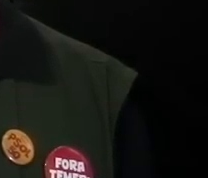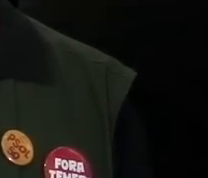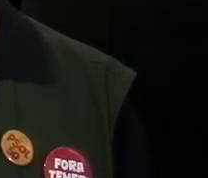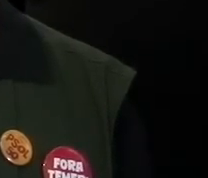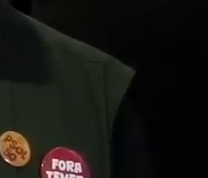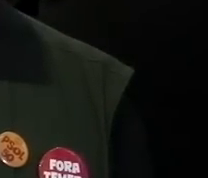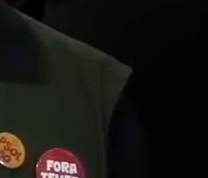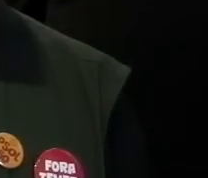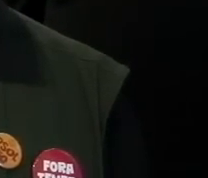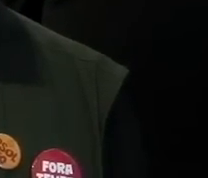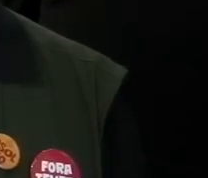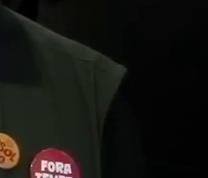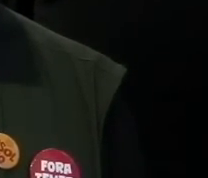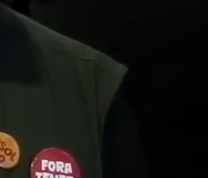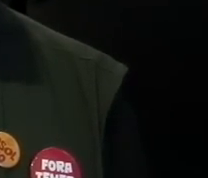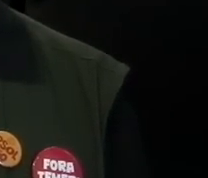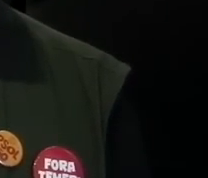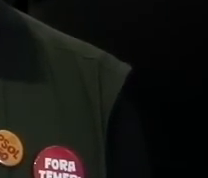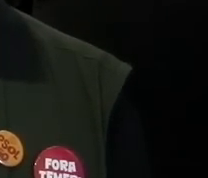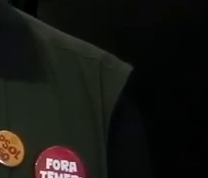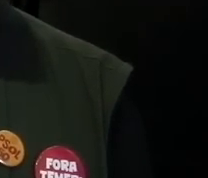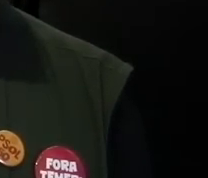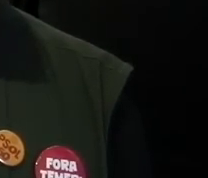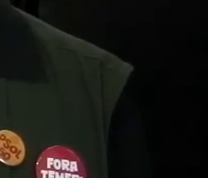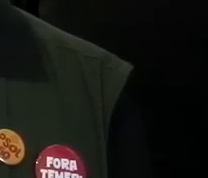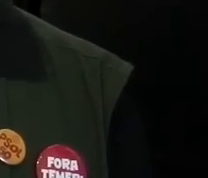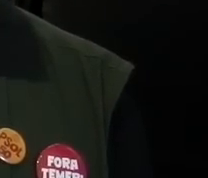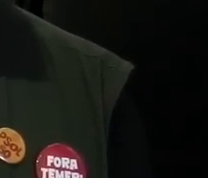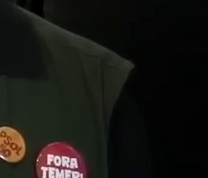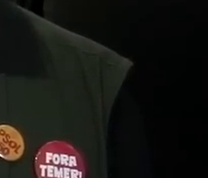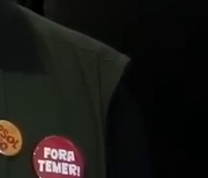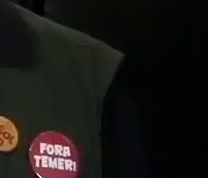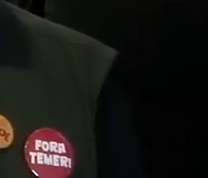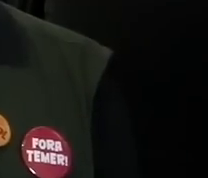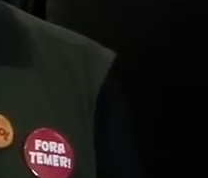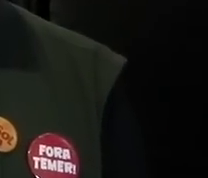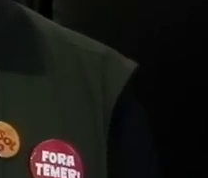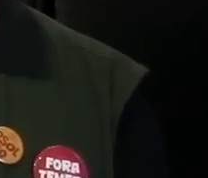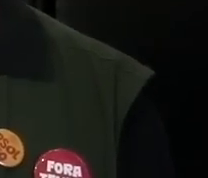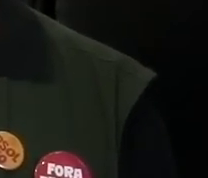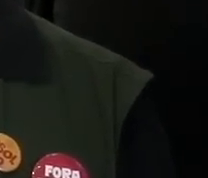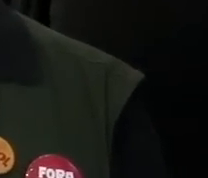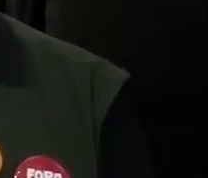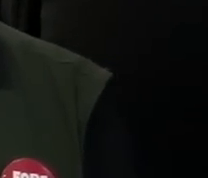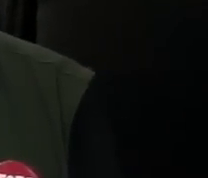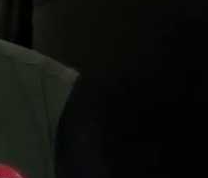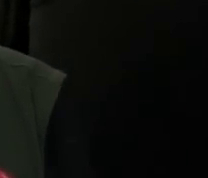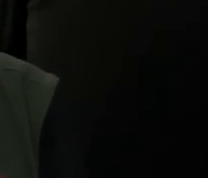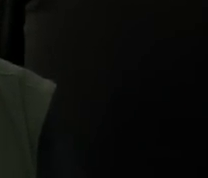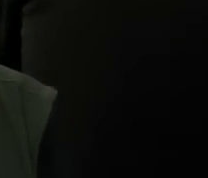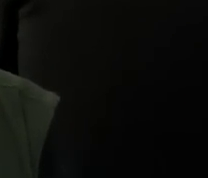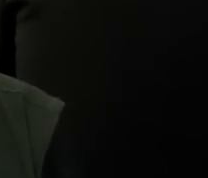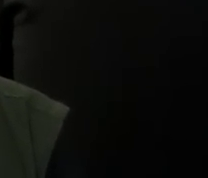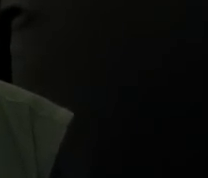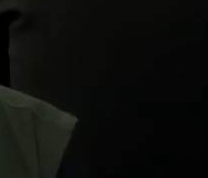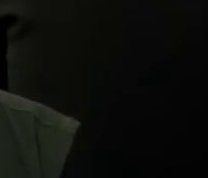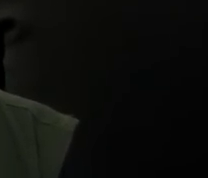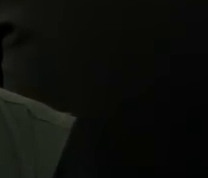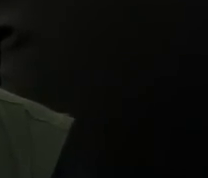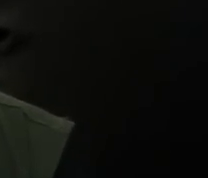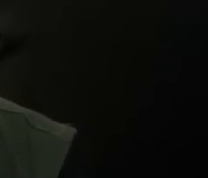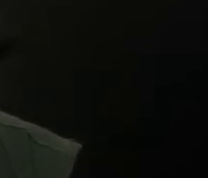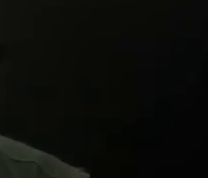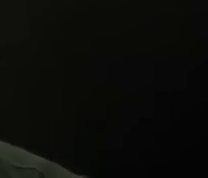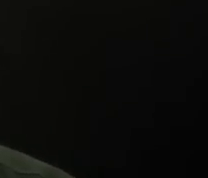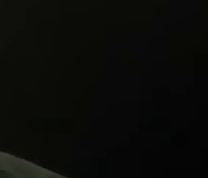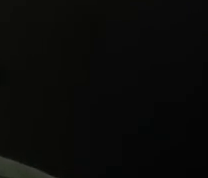o candidato Edson Albertão. Candidato, qual a sua avaliação desse debate? Morno, né? Foi bastante morno, porque, na